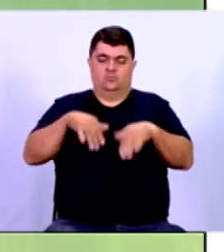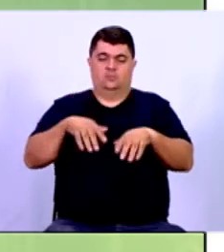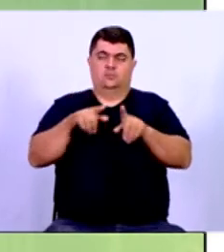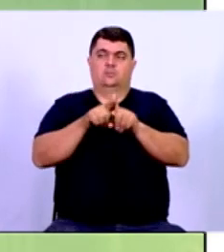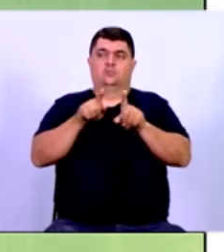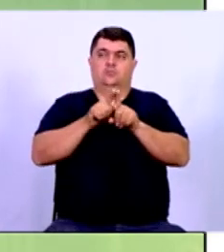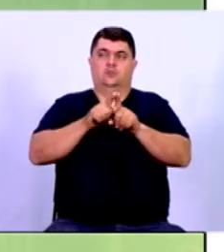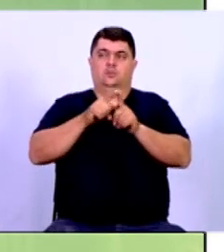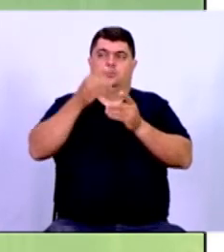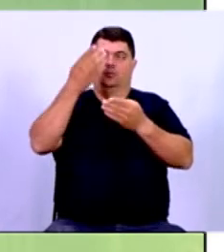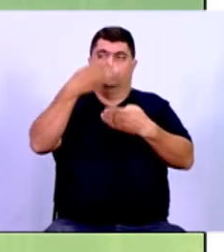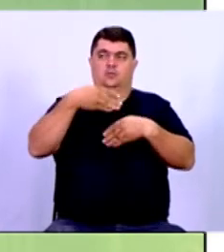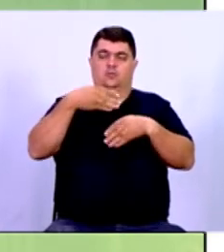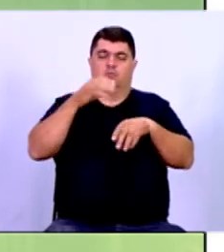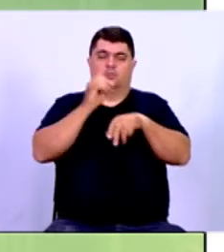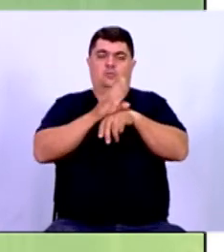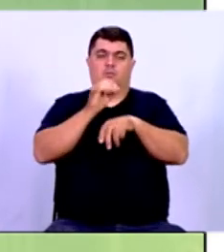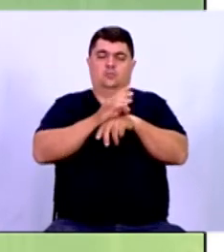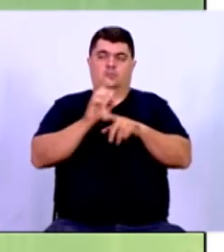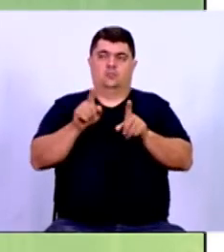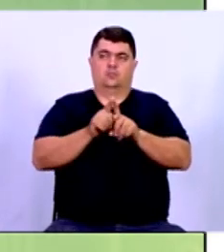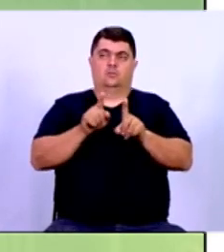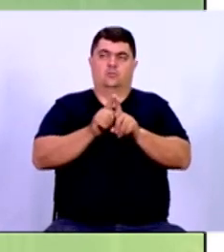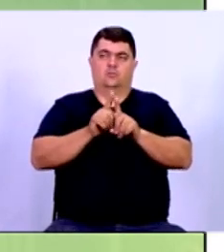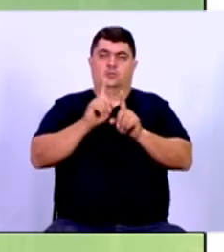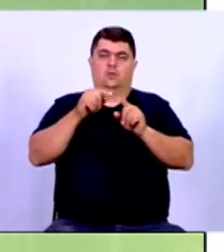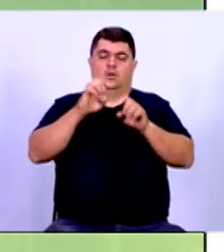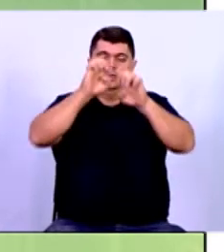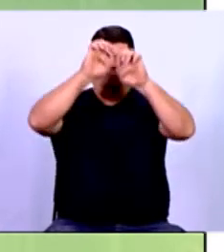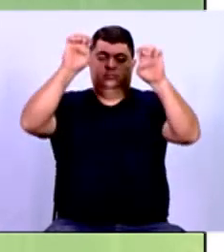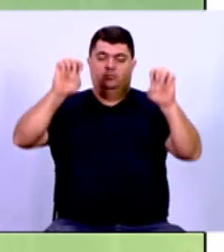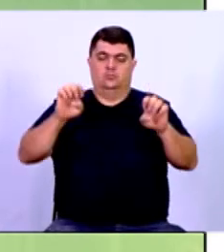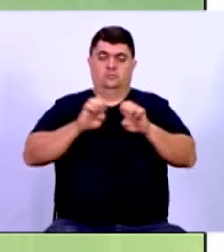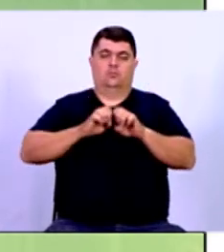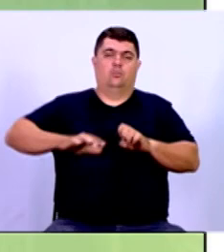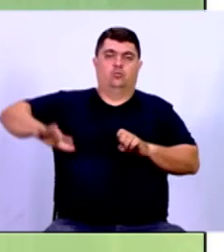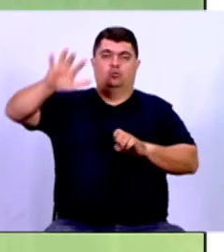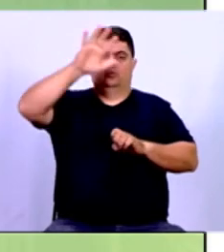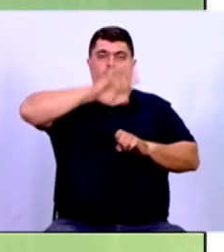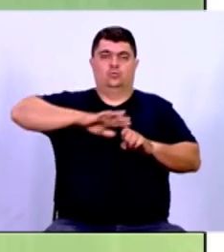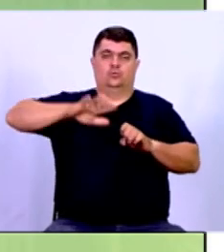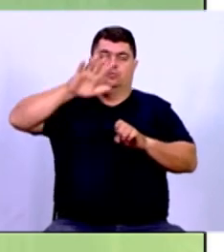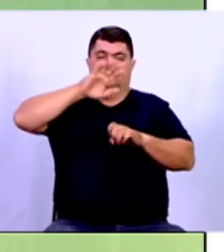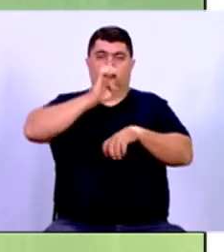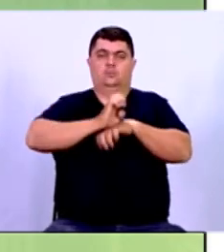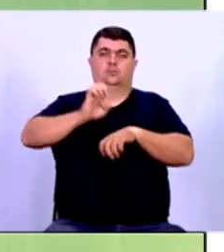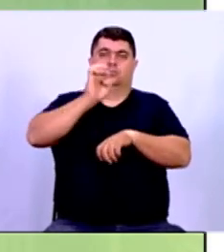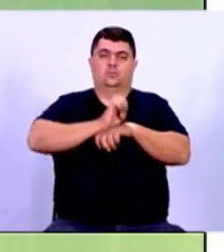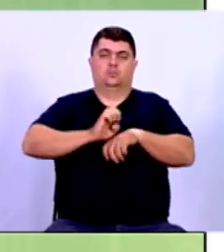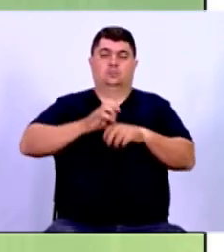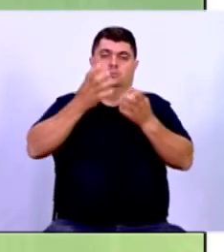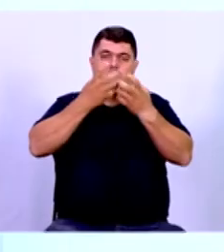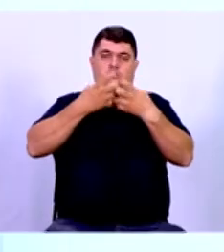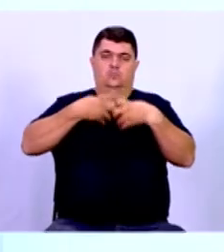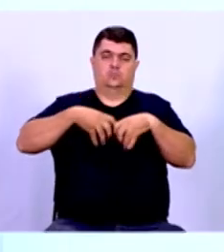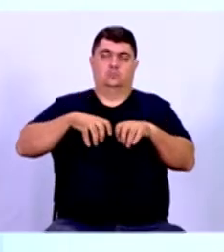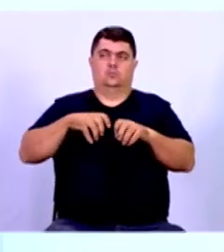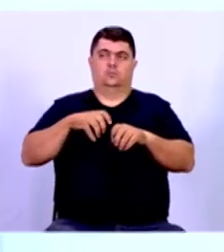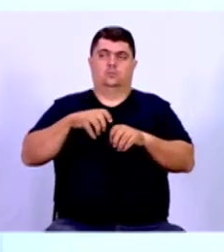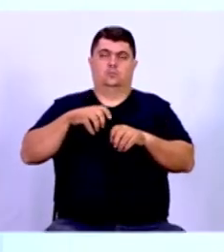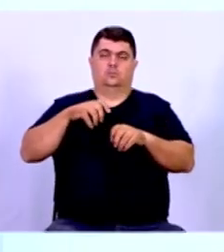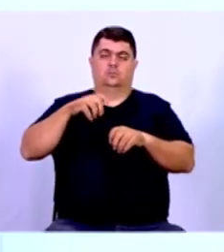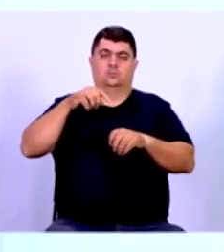a avaliação do orientador. Essa é a estrutura geral do estágio dentro do Campus Porto Velho, Zona